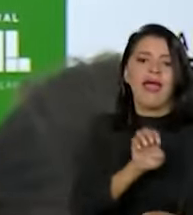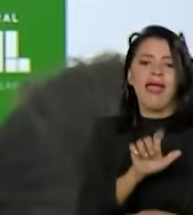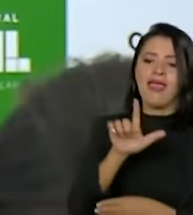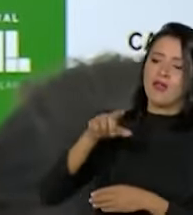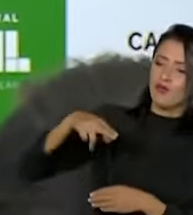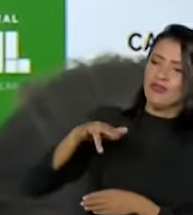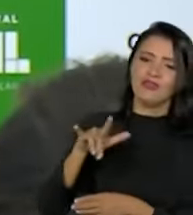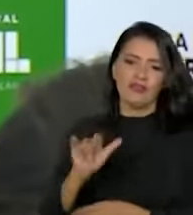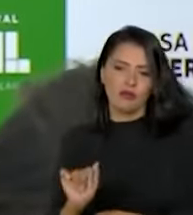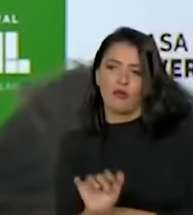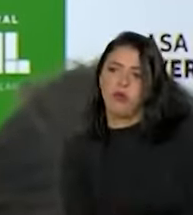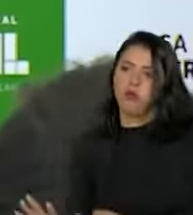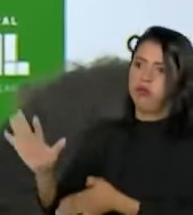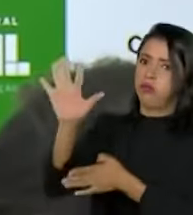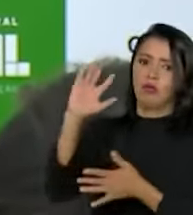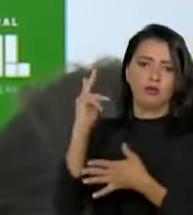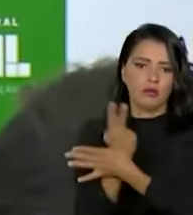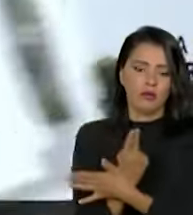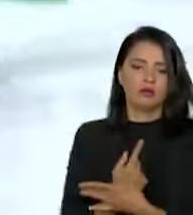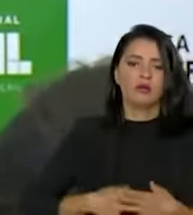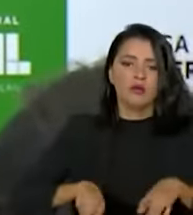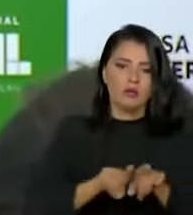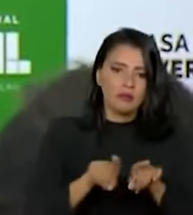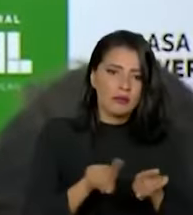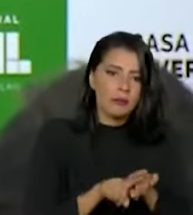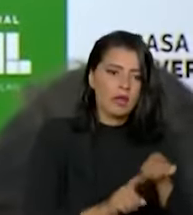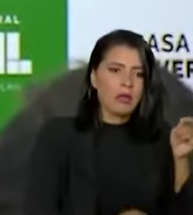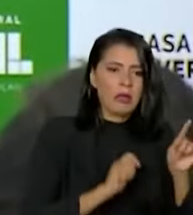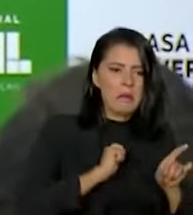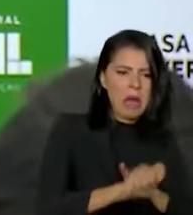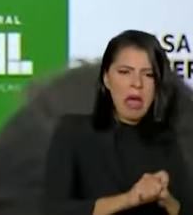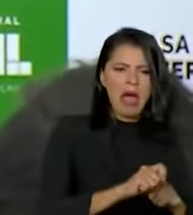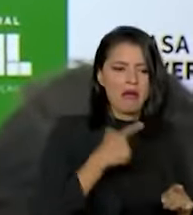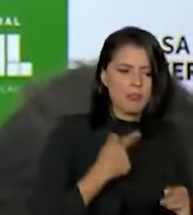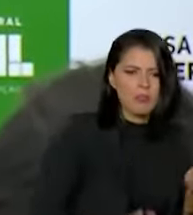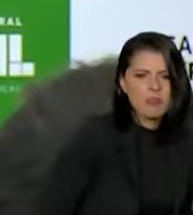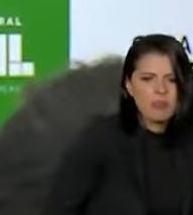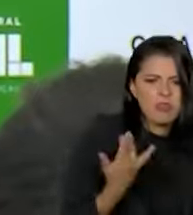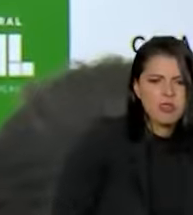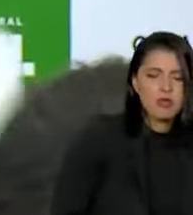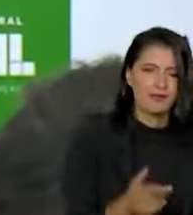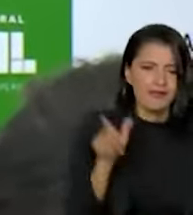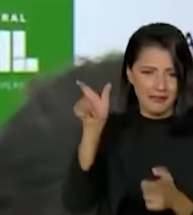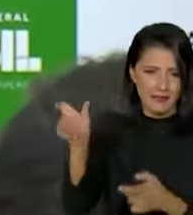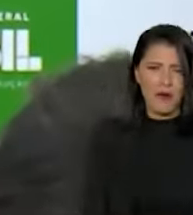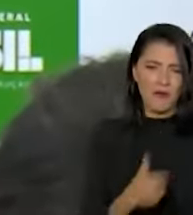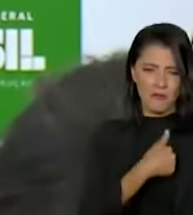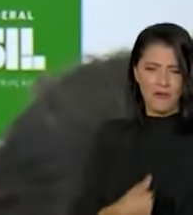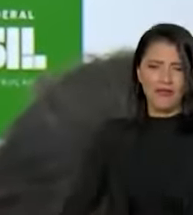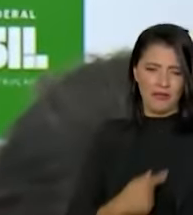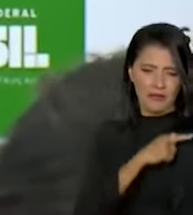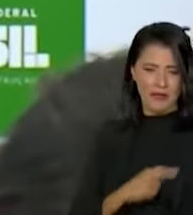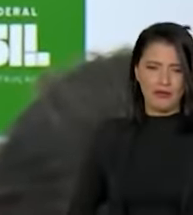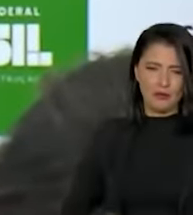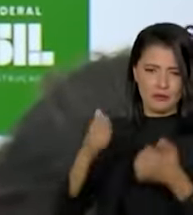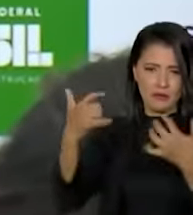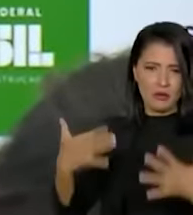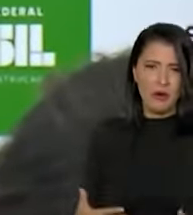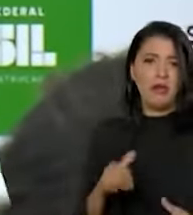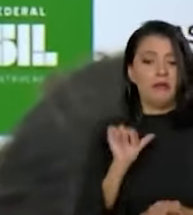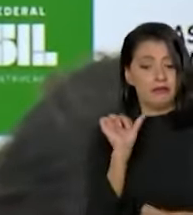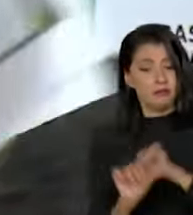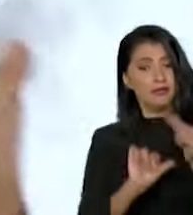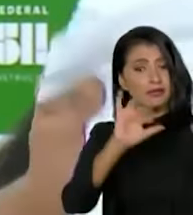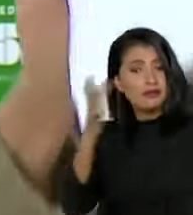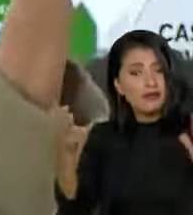evento natural, mas também de incêndios criminosos, como disse o governador, e a mudança do clima.